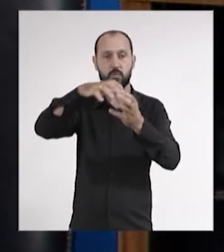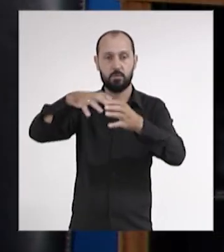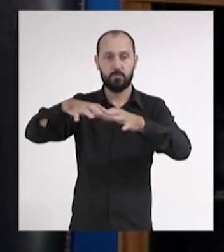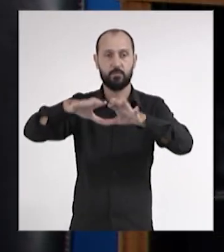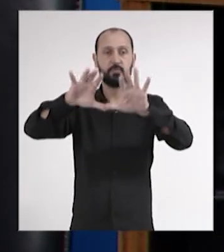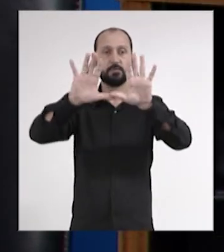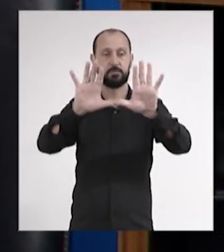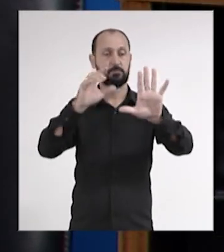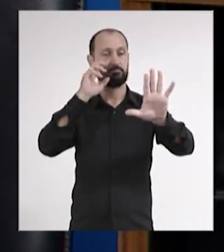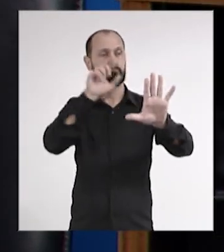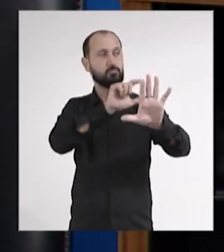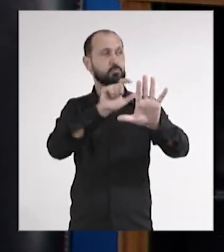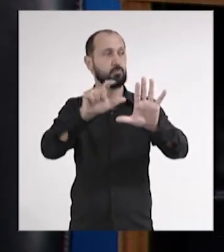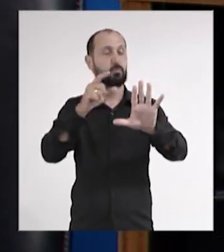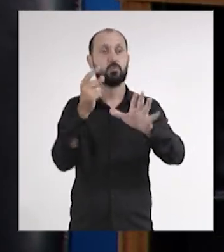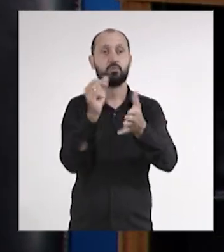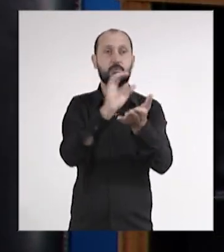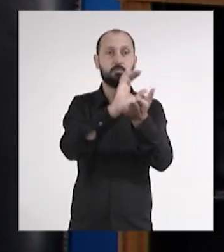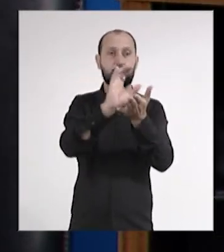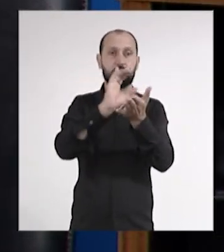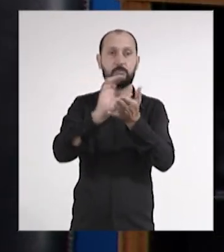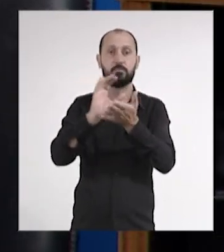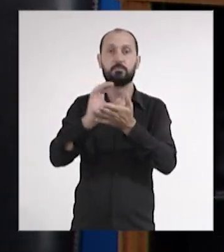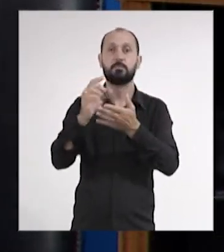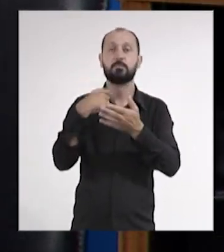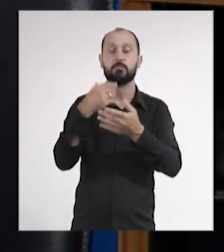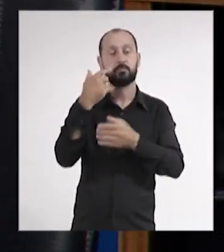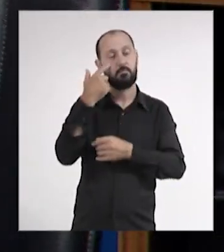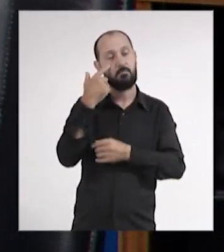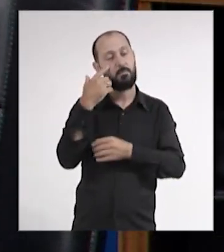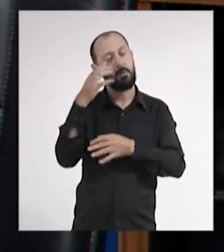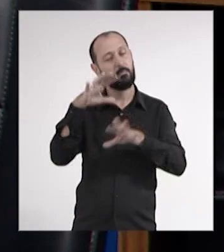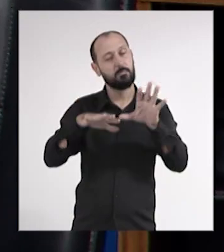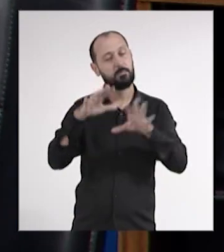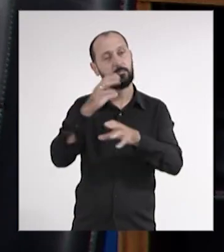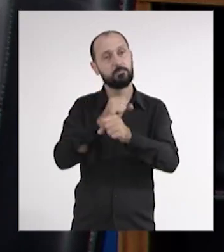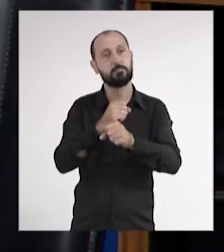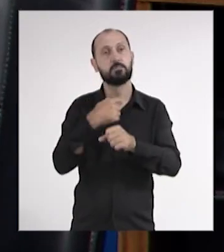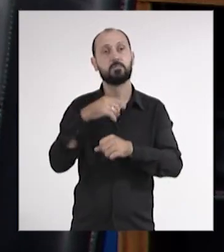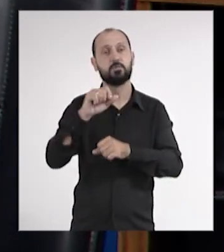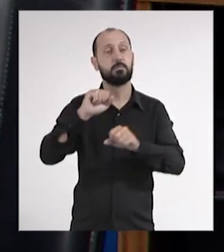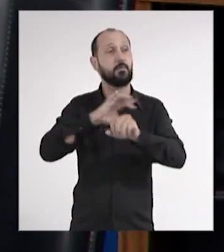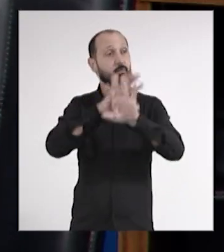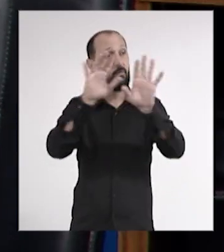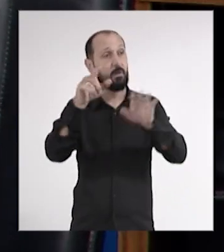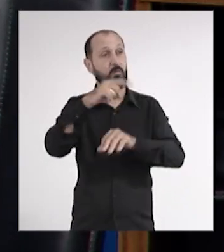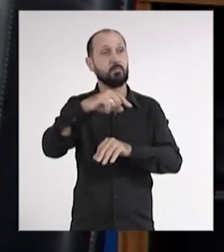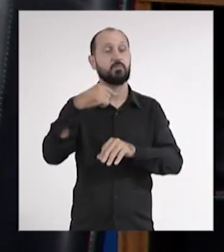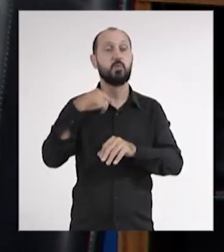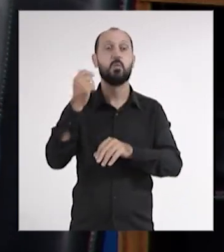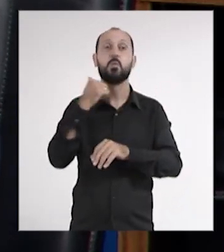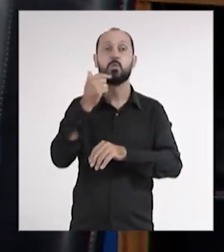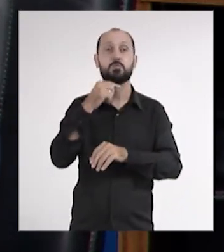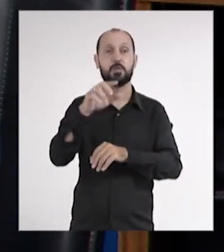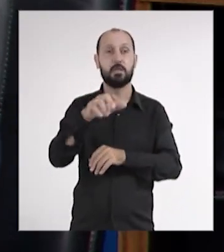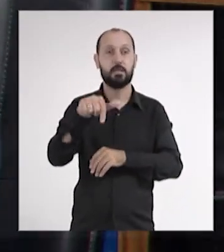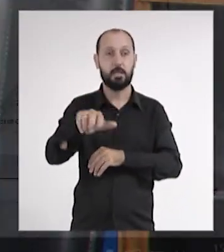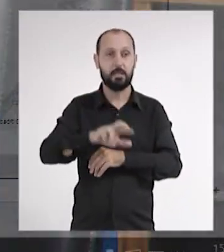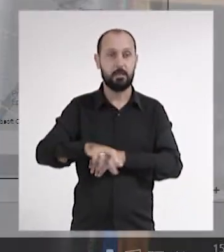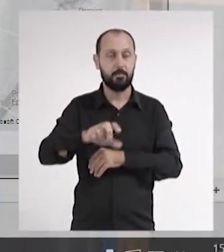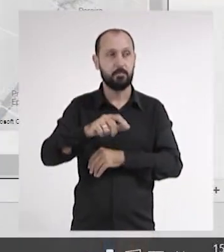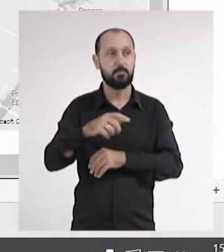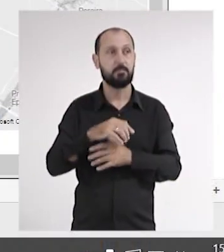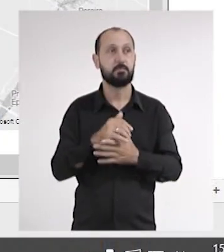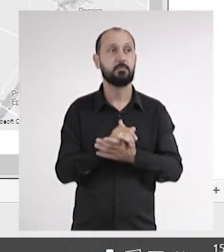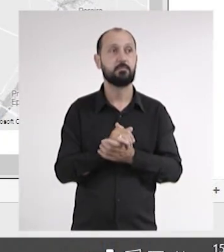estarão plotados todos os investimentos que estão sendo aqui previstos, né? Então, só a título ilustrativo, como a gente não consegue comandar ele aqui da mesa, a gente